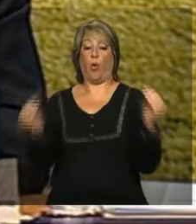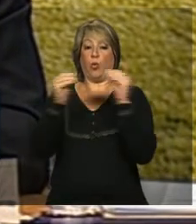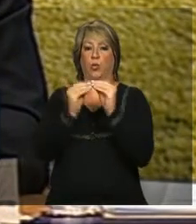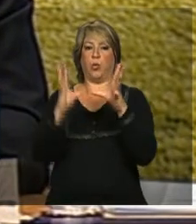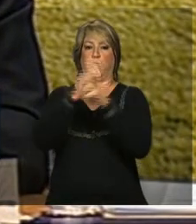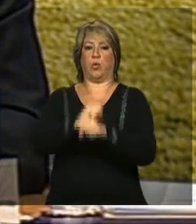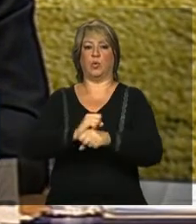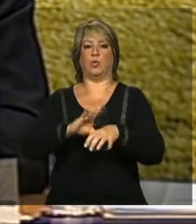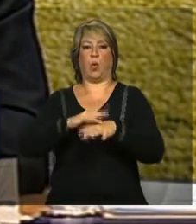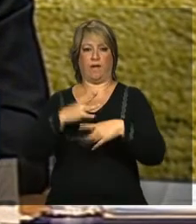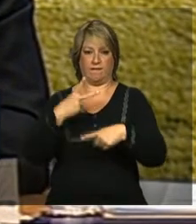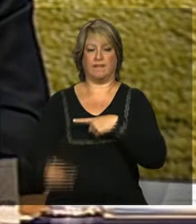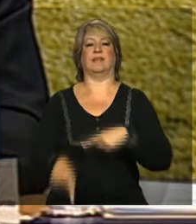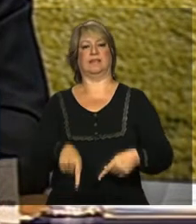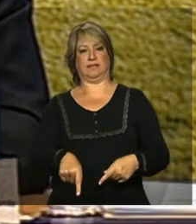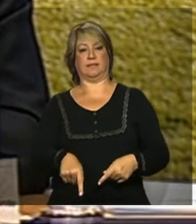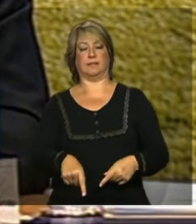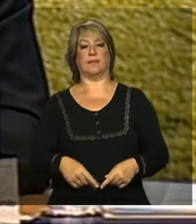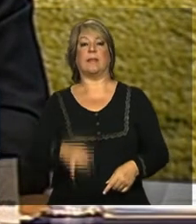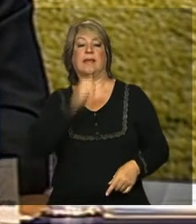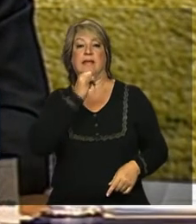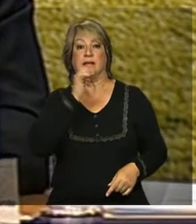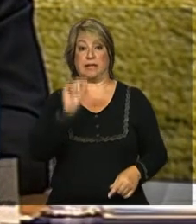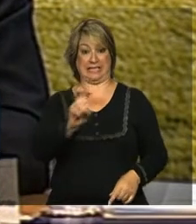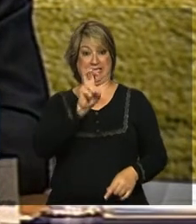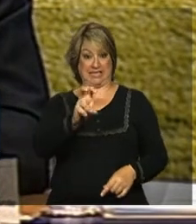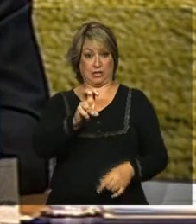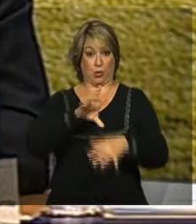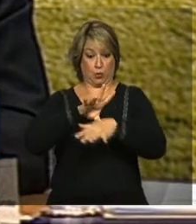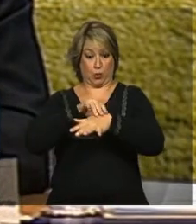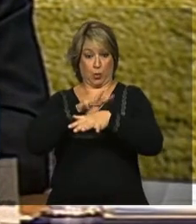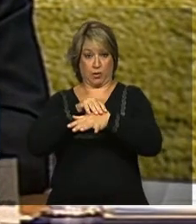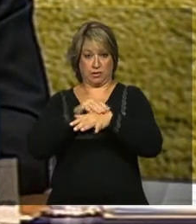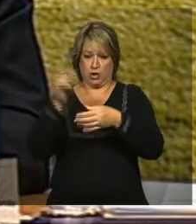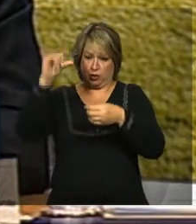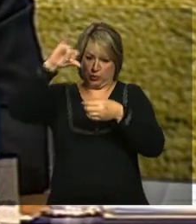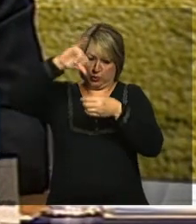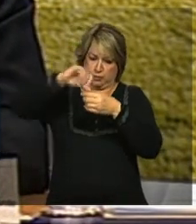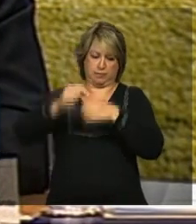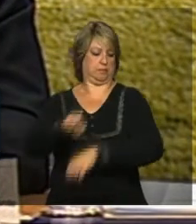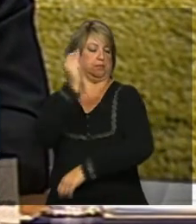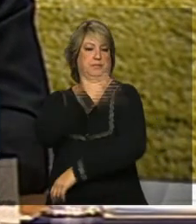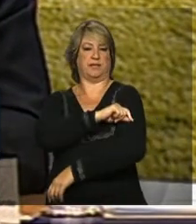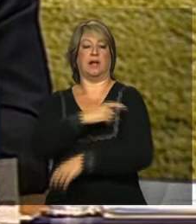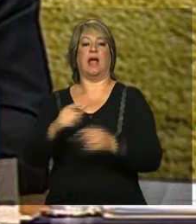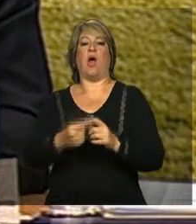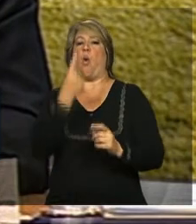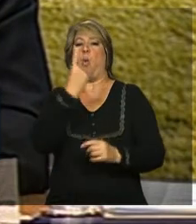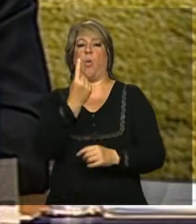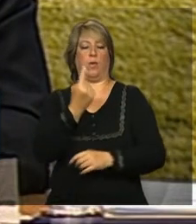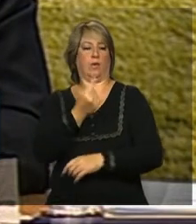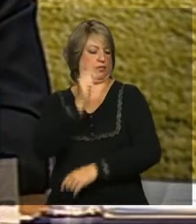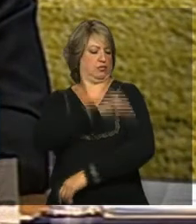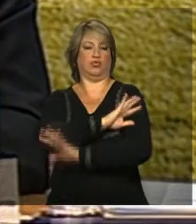também traz vantagens adicionais quando eu coloco cinco do em a vacina só ao invés de usar 5 seringas eu uso